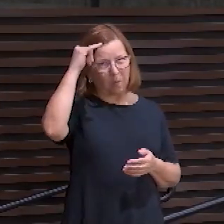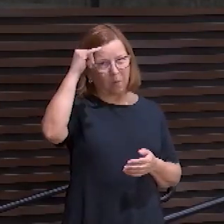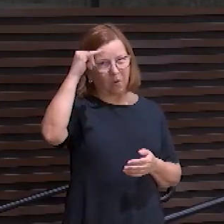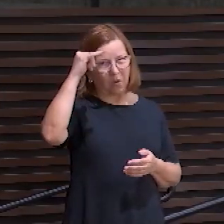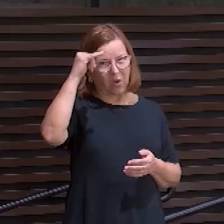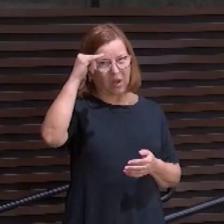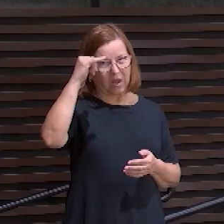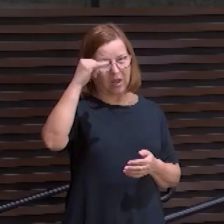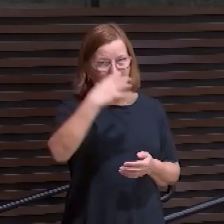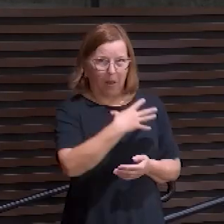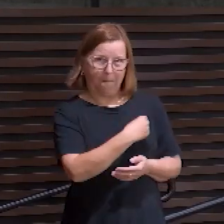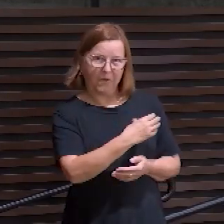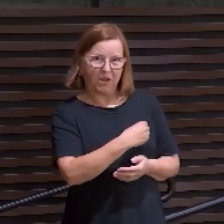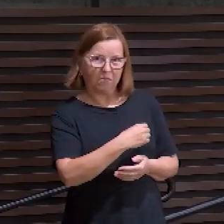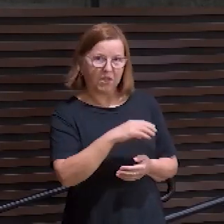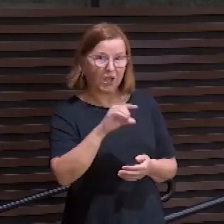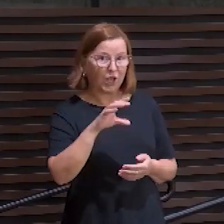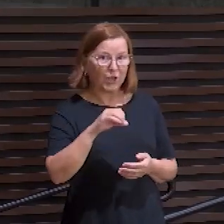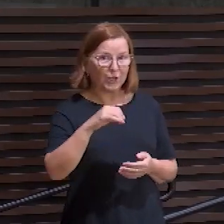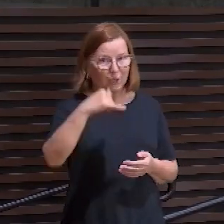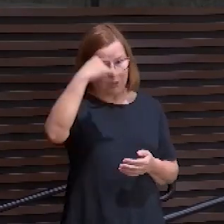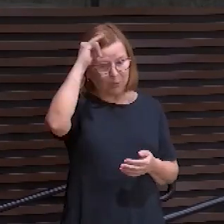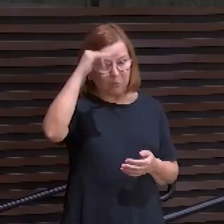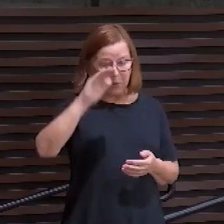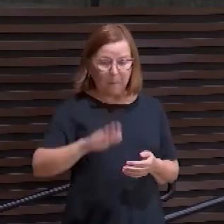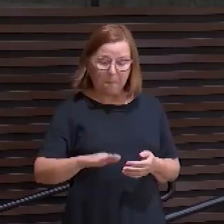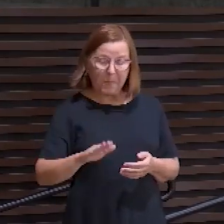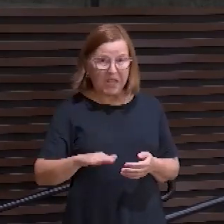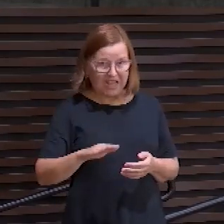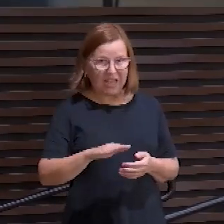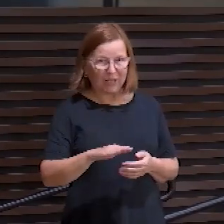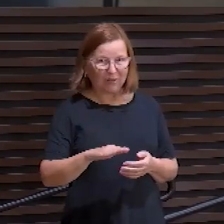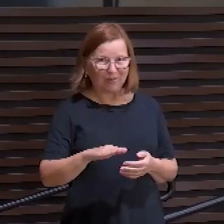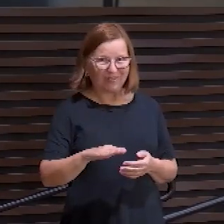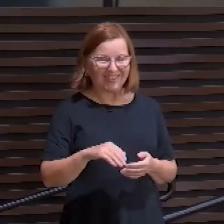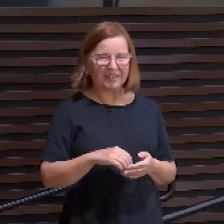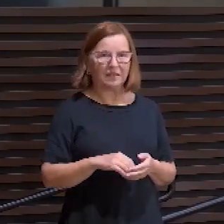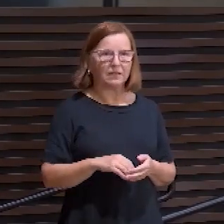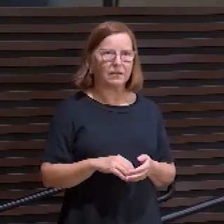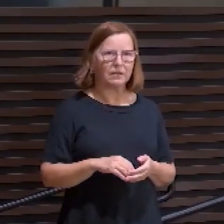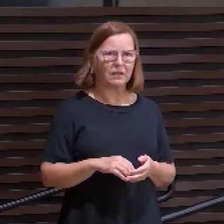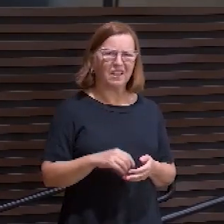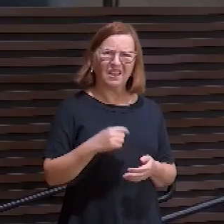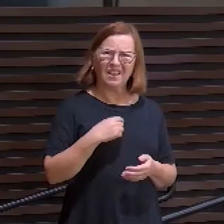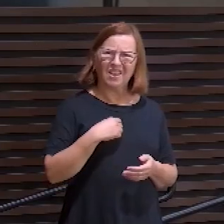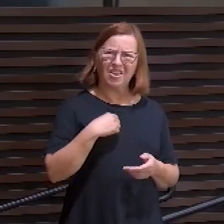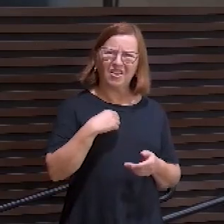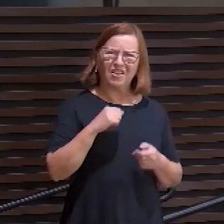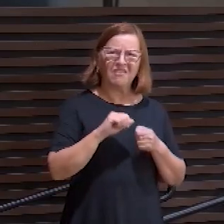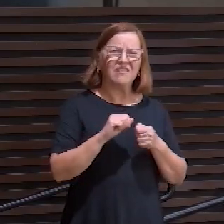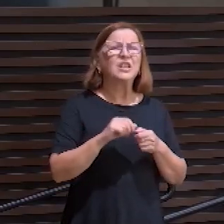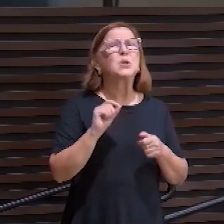Ele disse: mas o que eu devo fazer? Tem outras coisas para você comer.